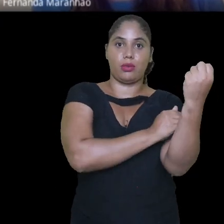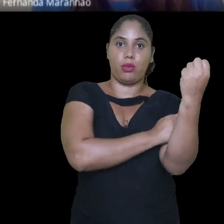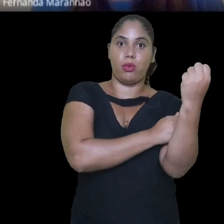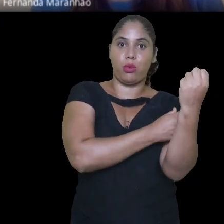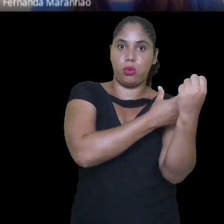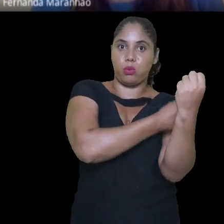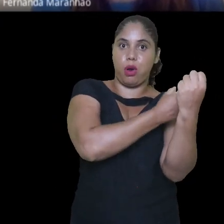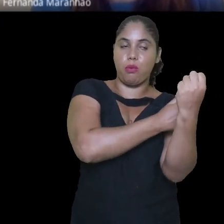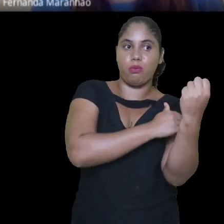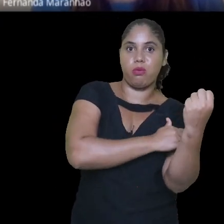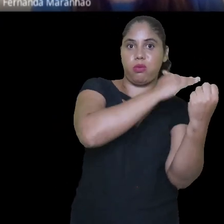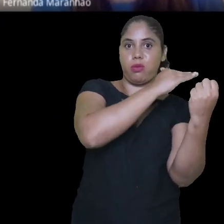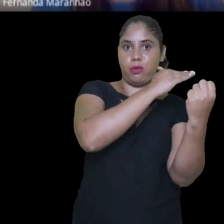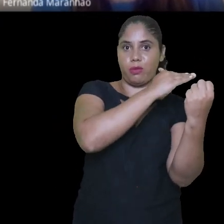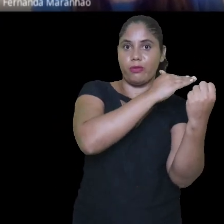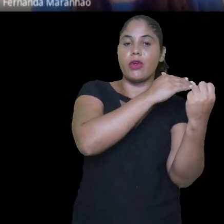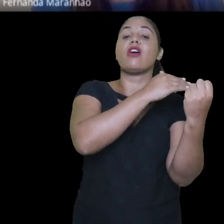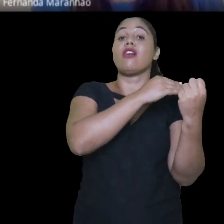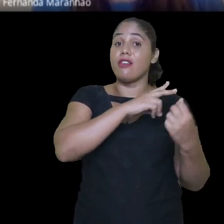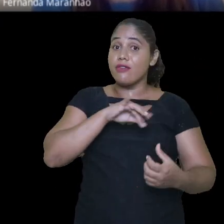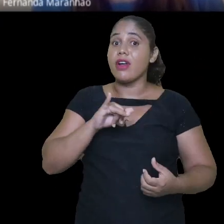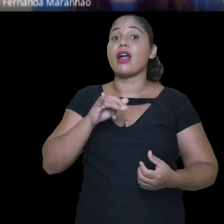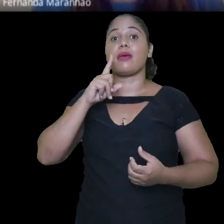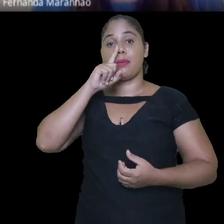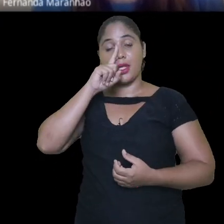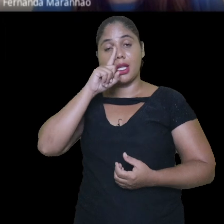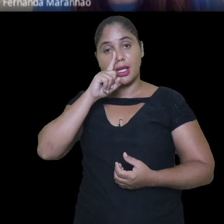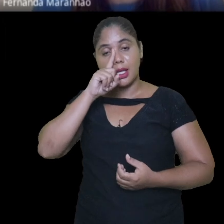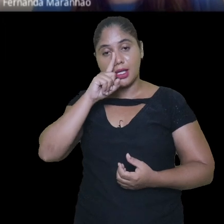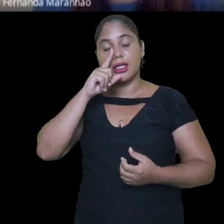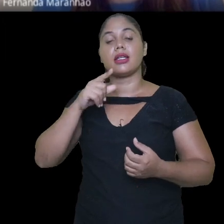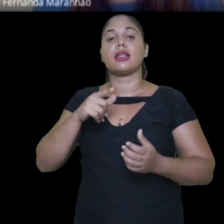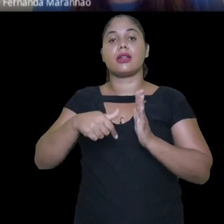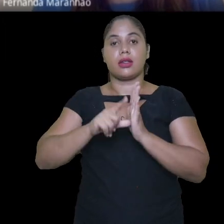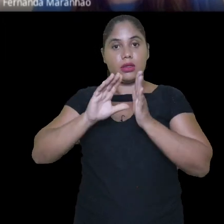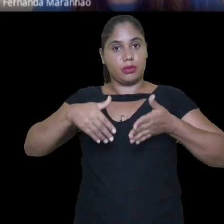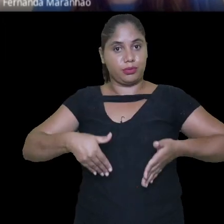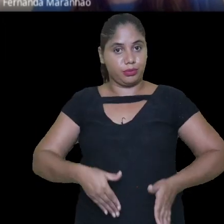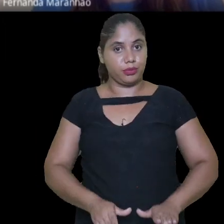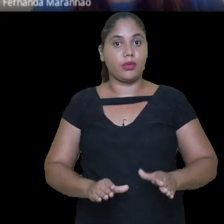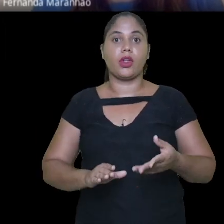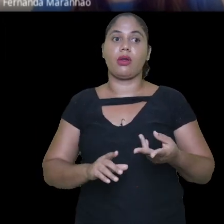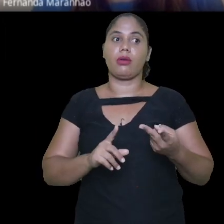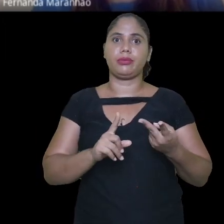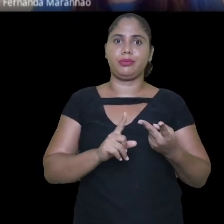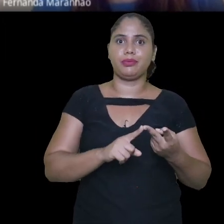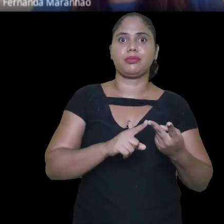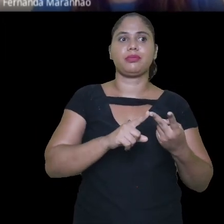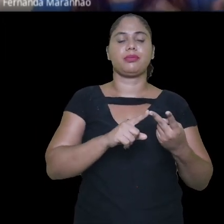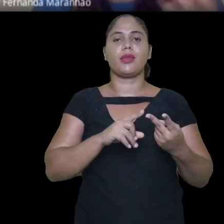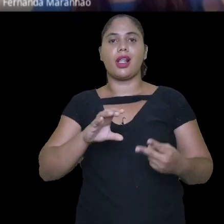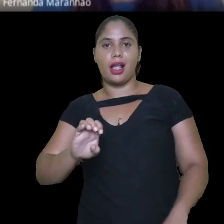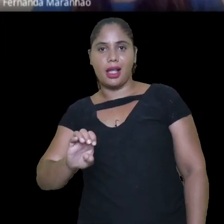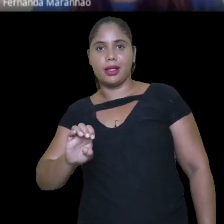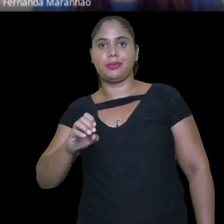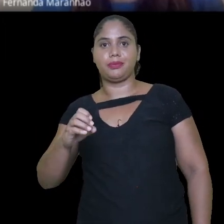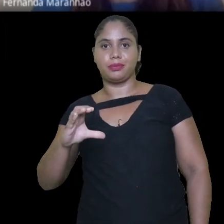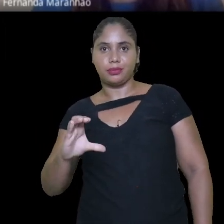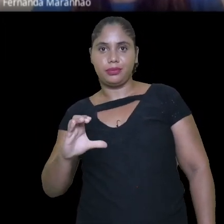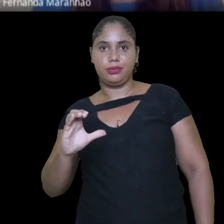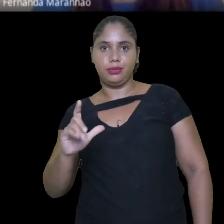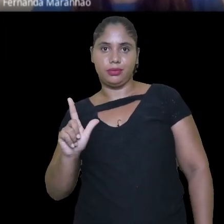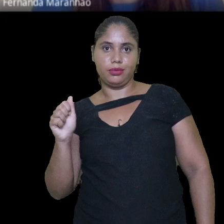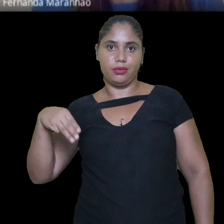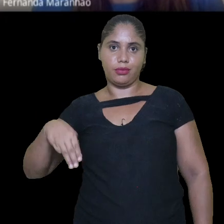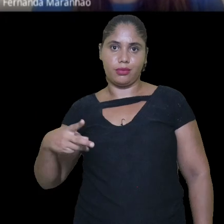das complicações da pessoa gestante que tem uma hipertensão, uma pré-eclâmpsia. A literatura mostra que a longo prazo essa paciente